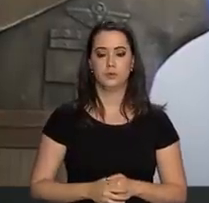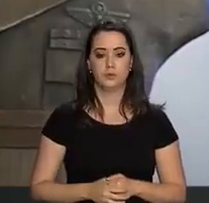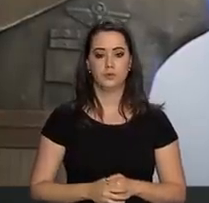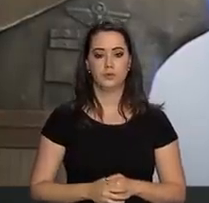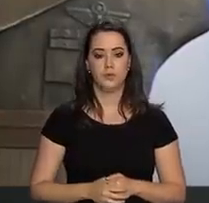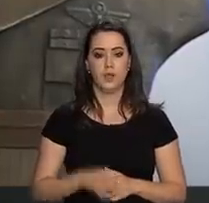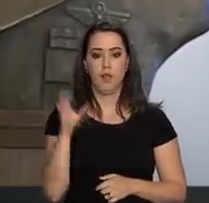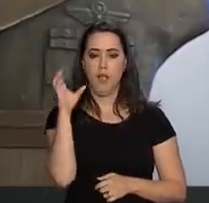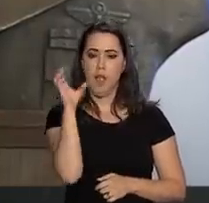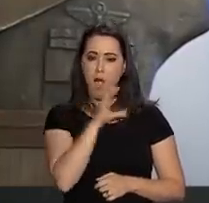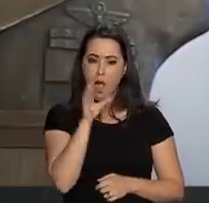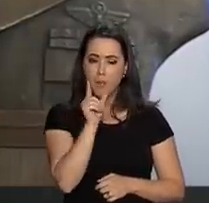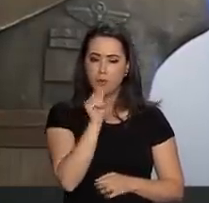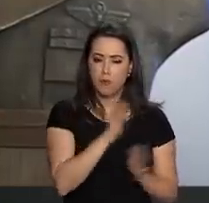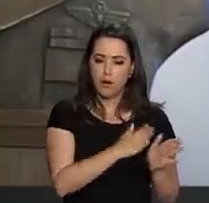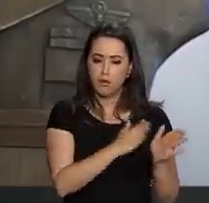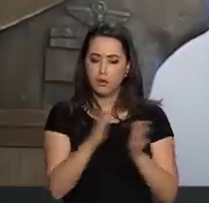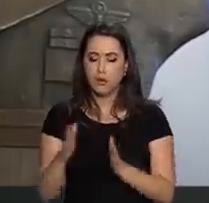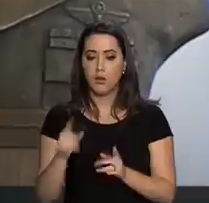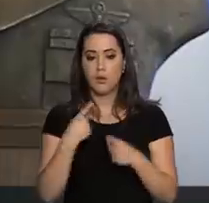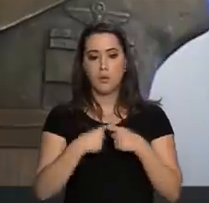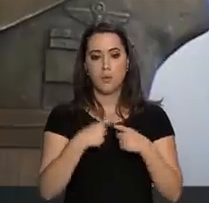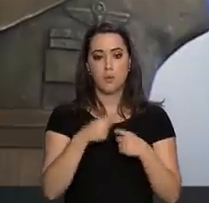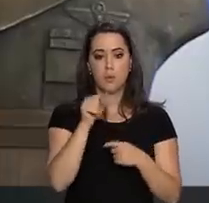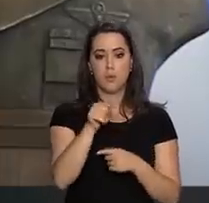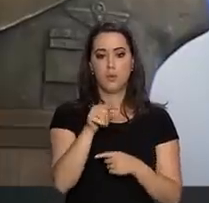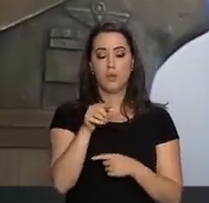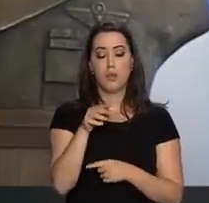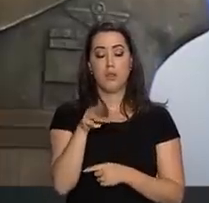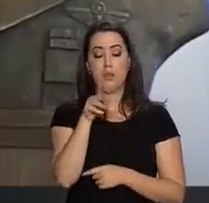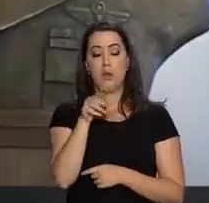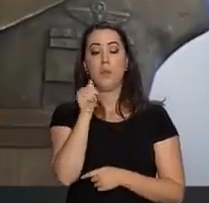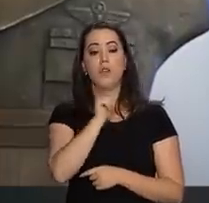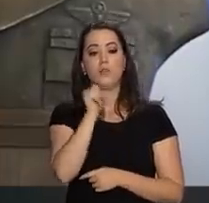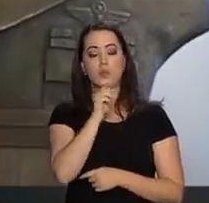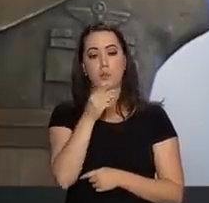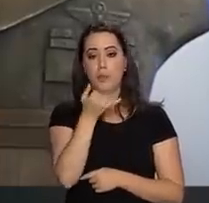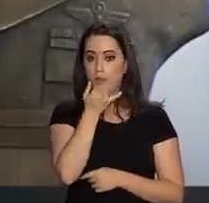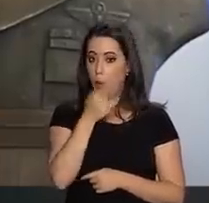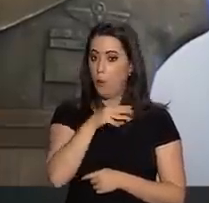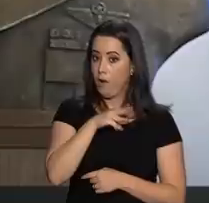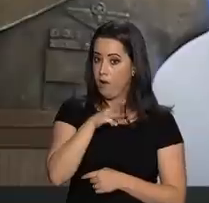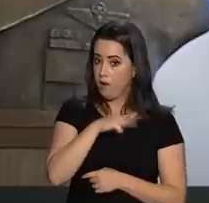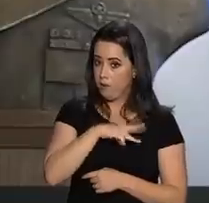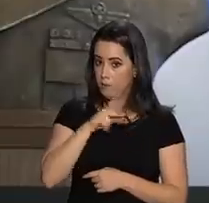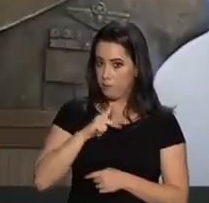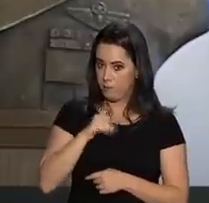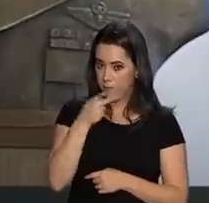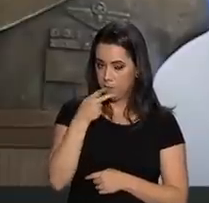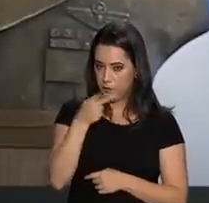Um breve histórico, já que falamos sobre defesa.